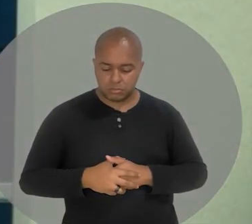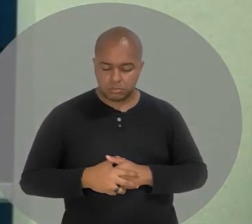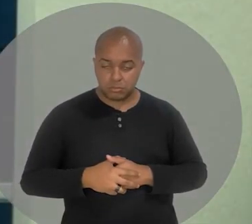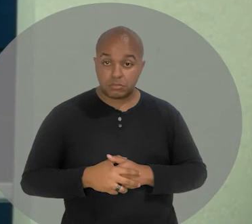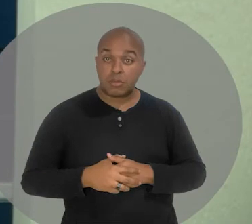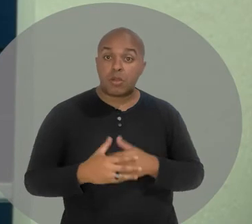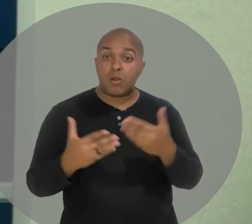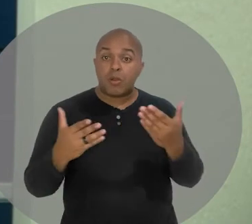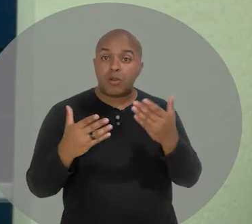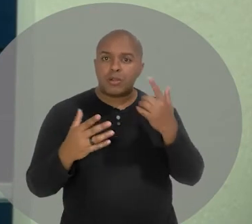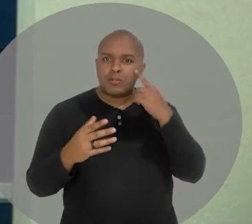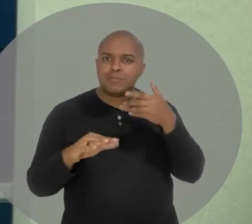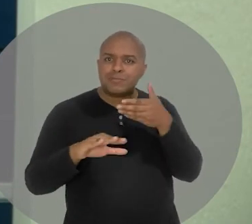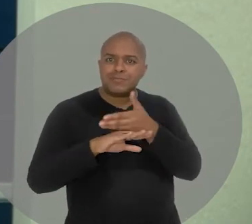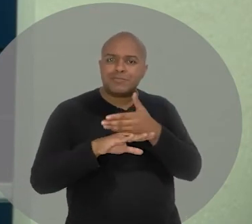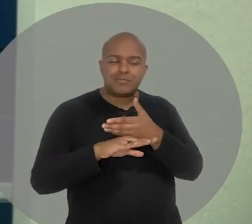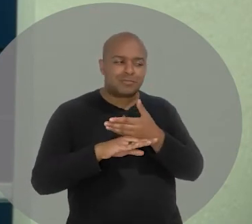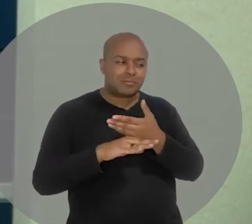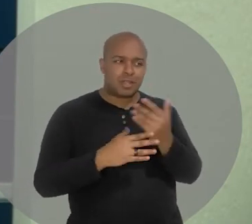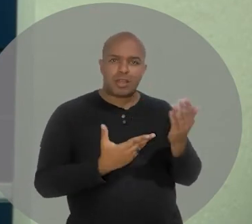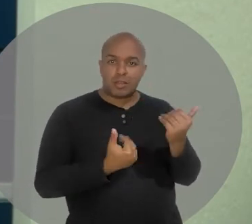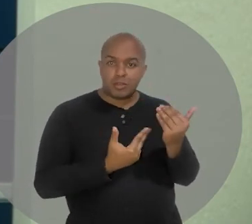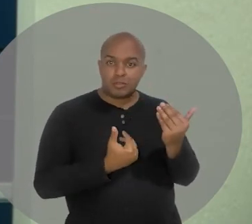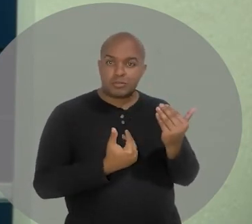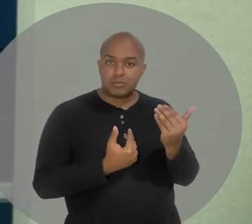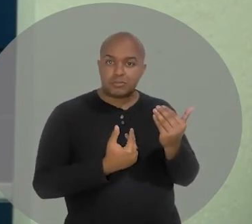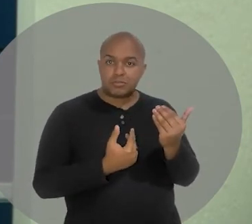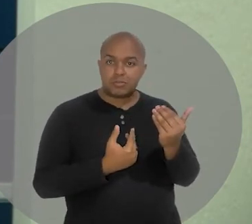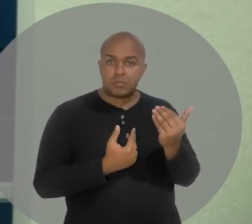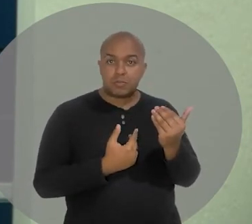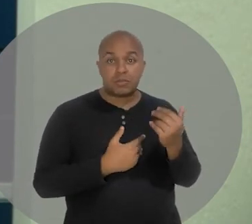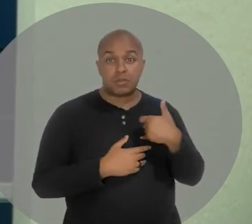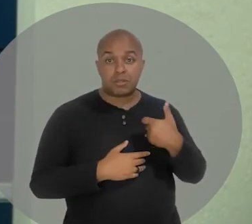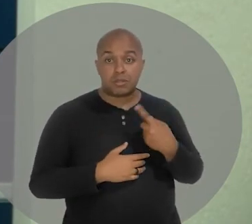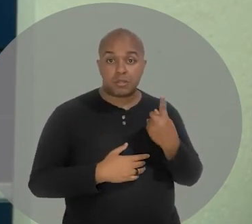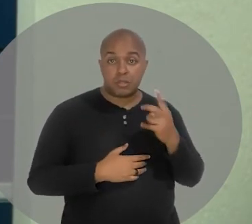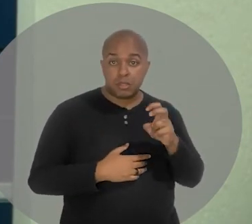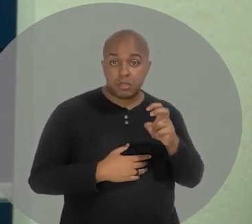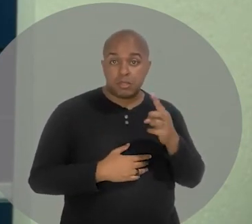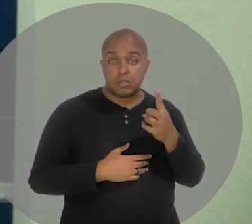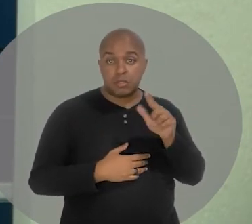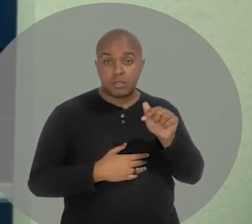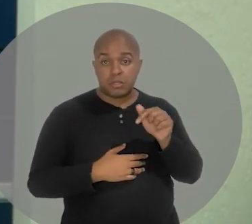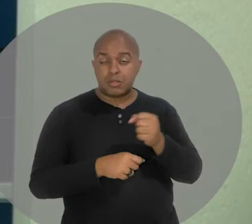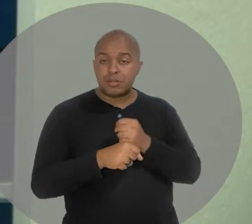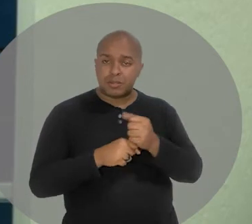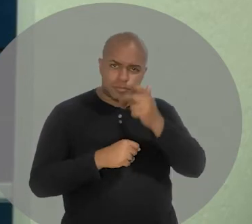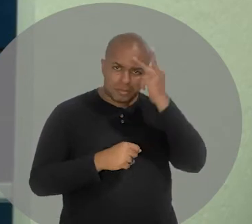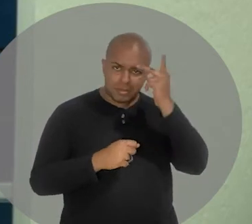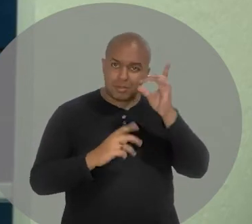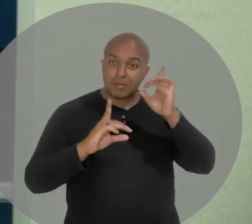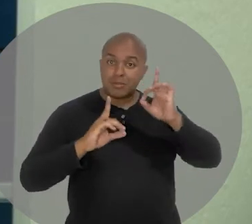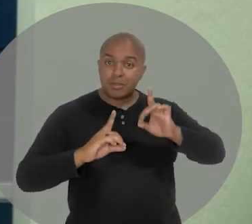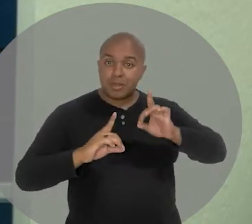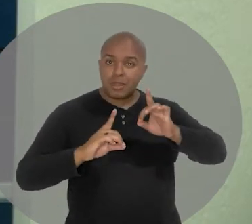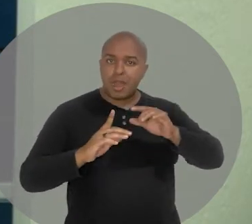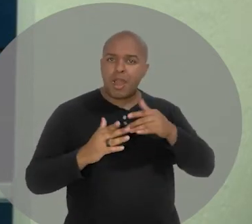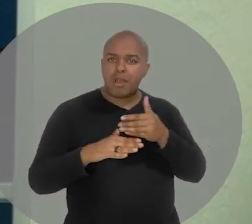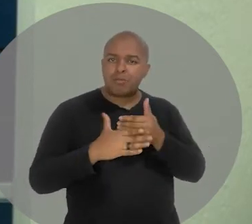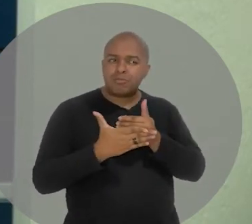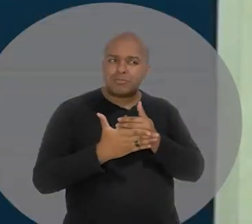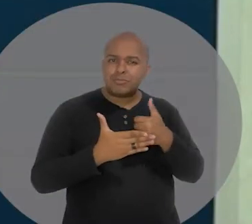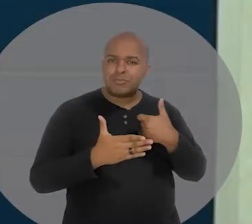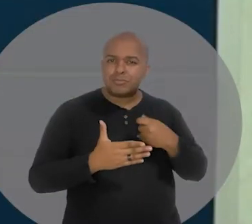Hoje eu atuo com jovens entre 15 e 17 anos, pessoas com deficiência a partir de